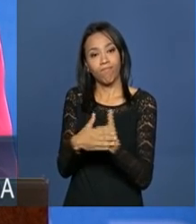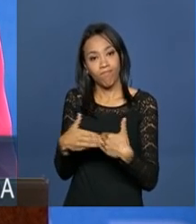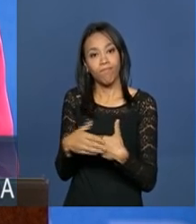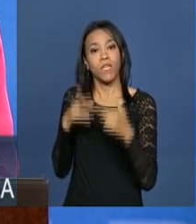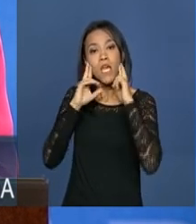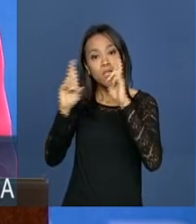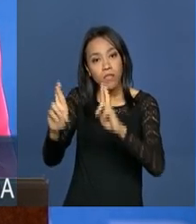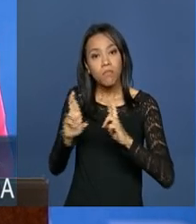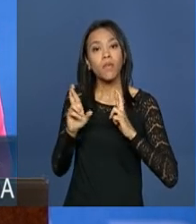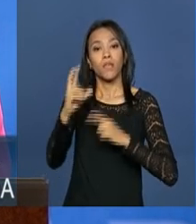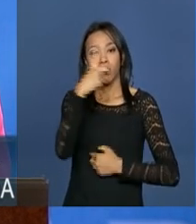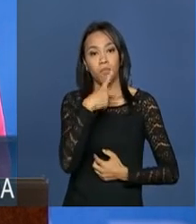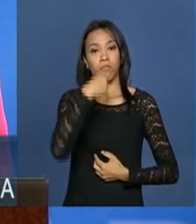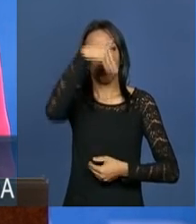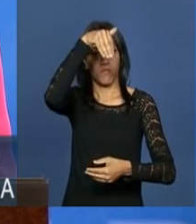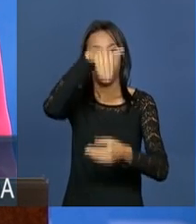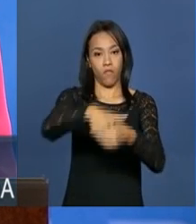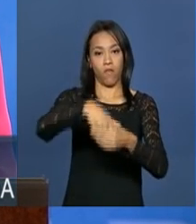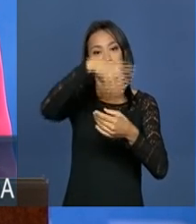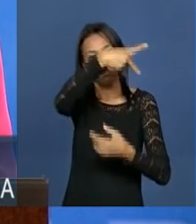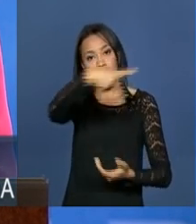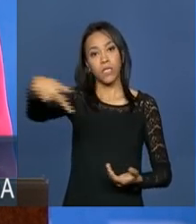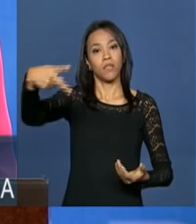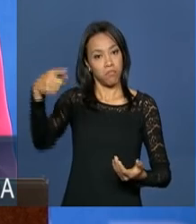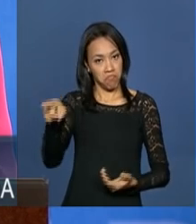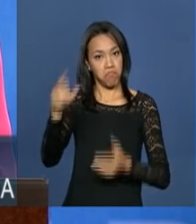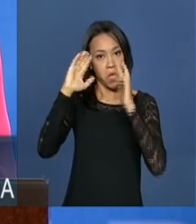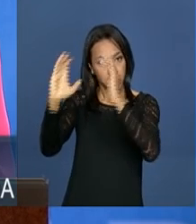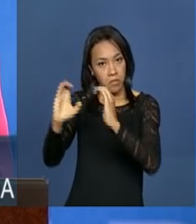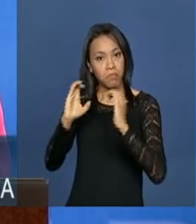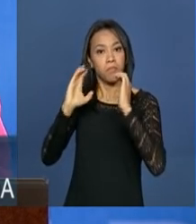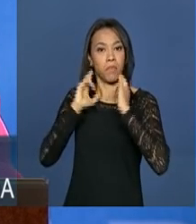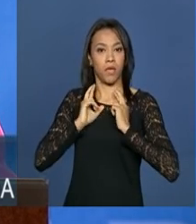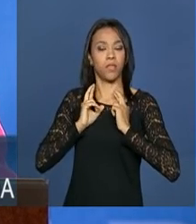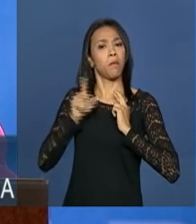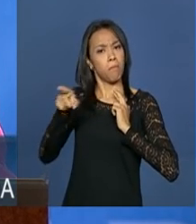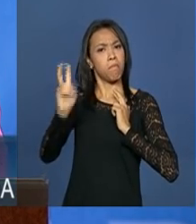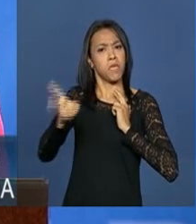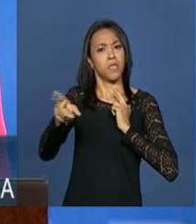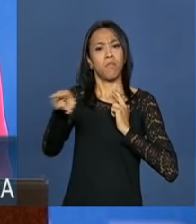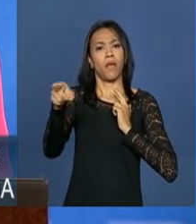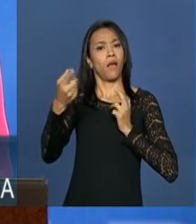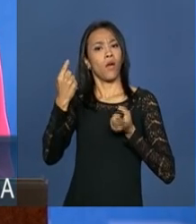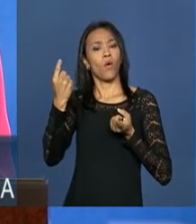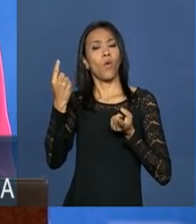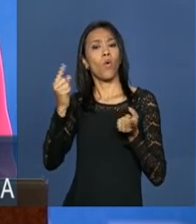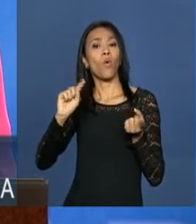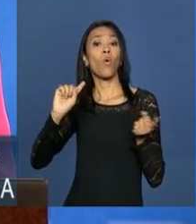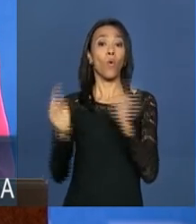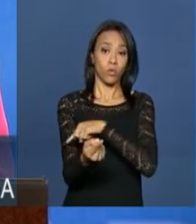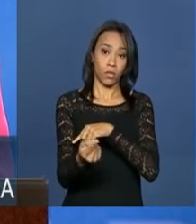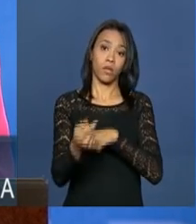mandato, a legalidade e, repito, mesmo fazendo oposição ao governo, era